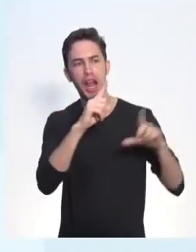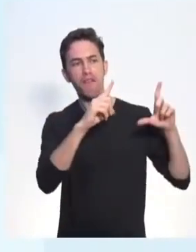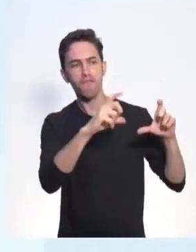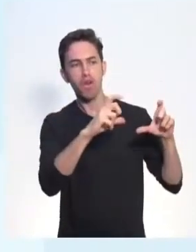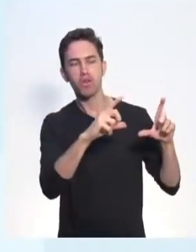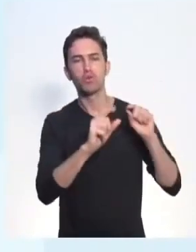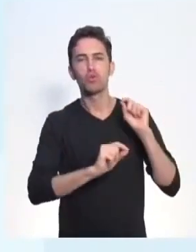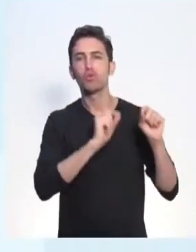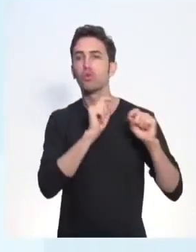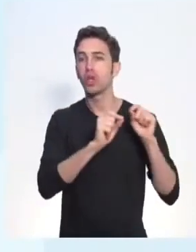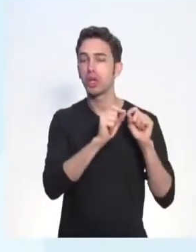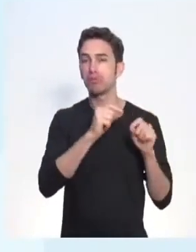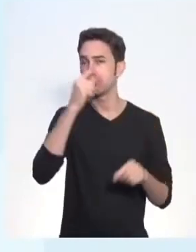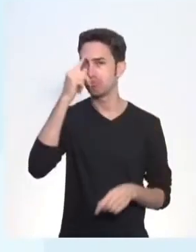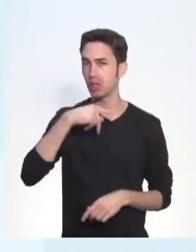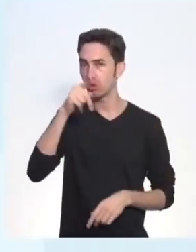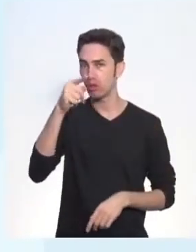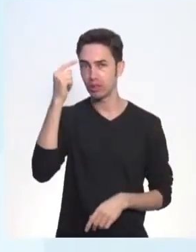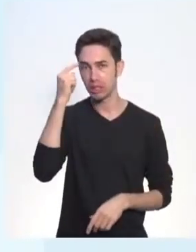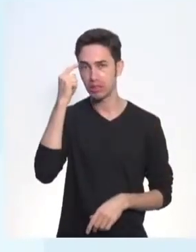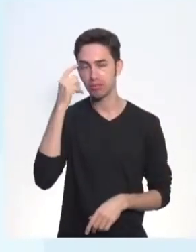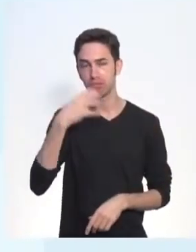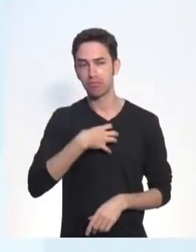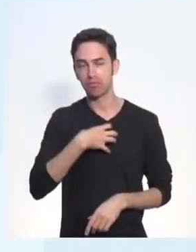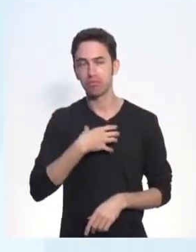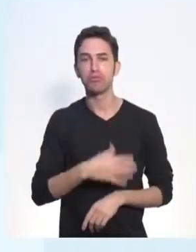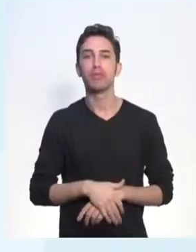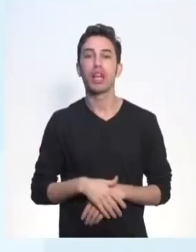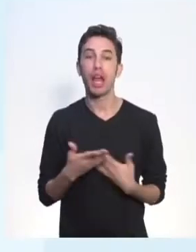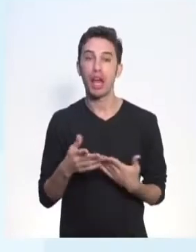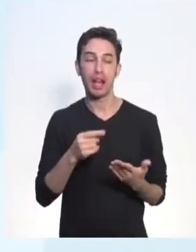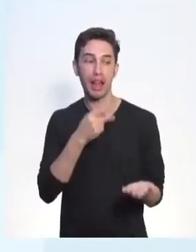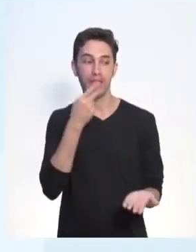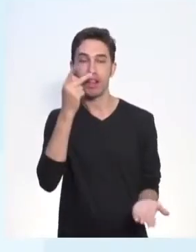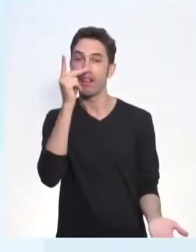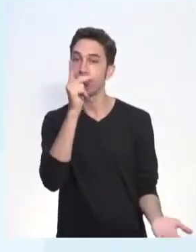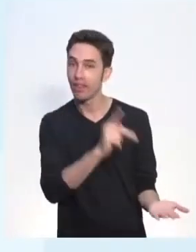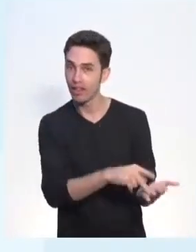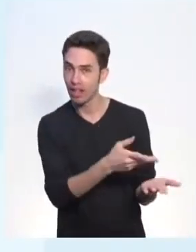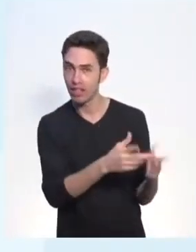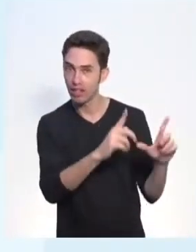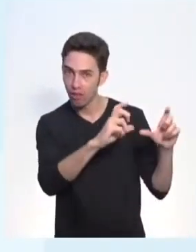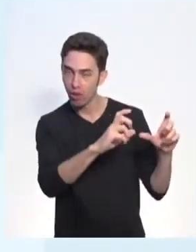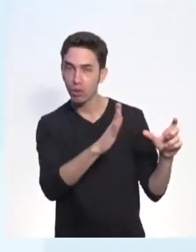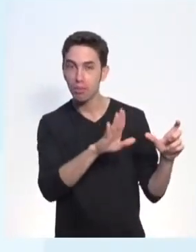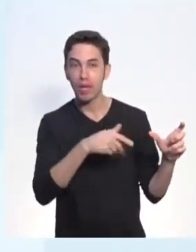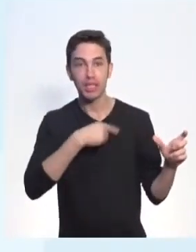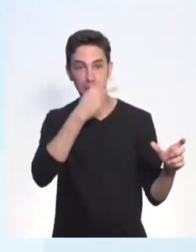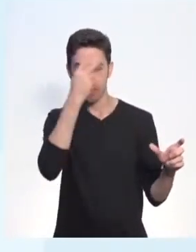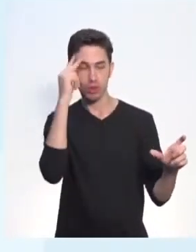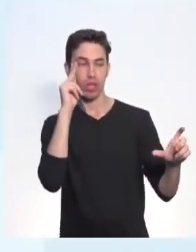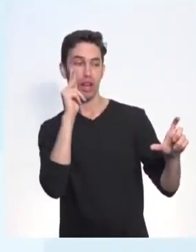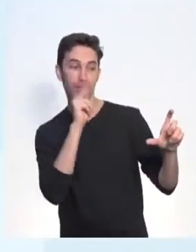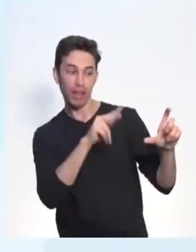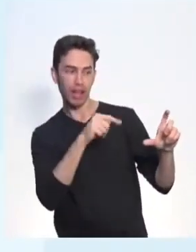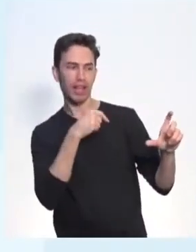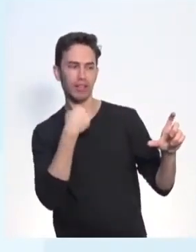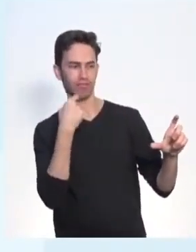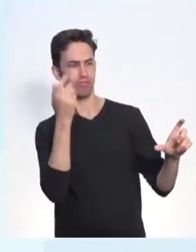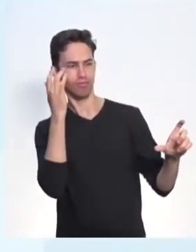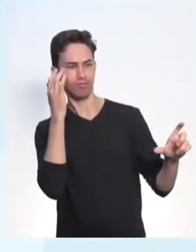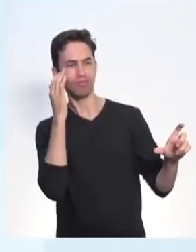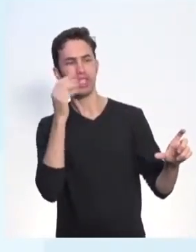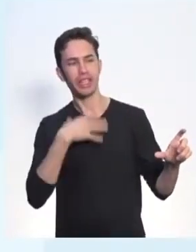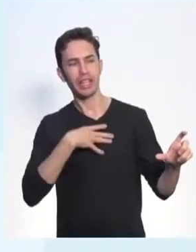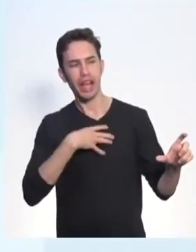sujeito que vê. Mesmo que a notícia represente um fato da realidade, ela é escrita por uma pessoa que interpreta esse fato. Portanto, esse